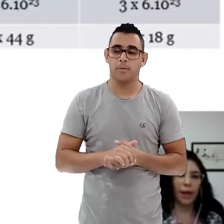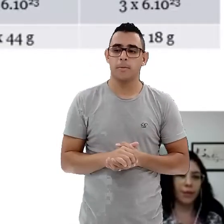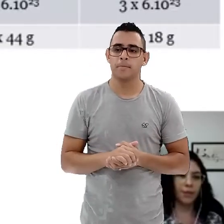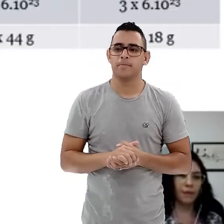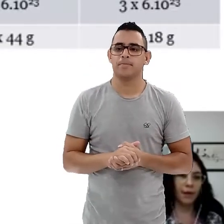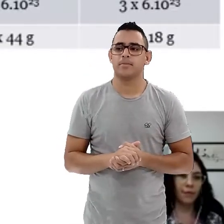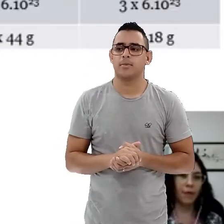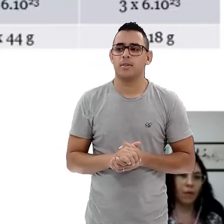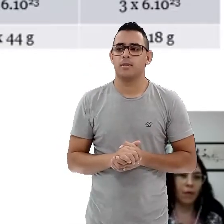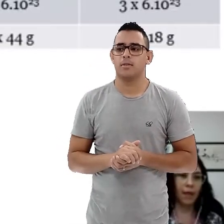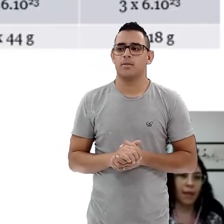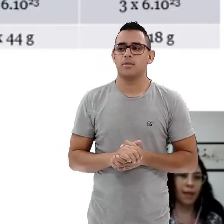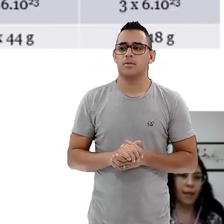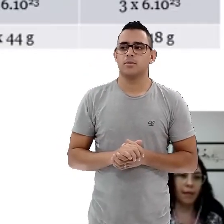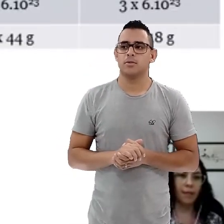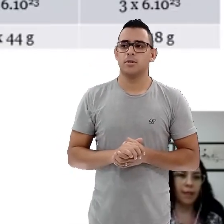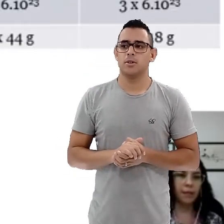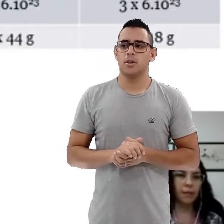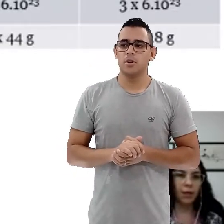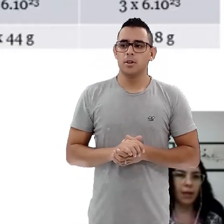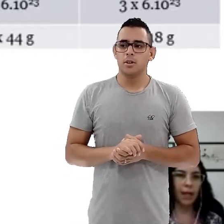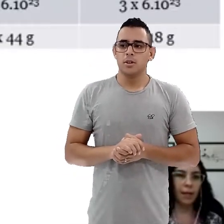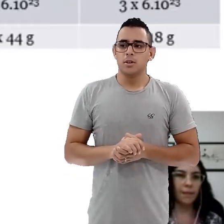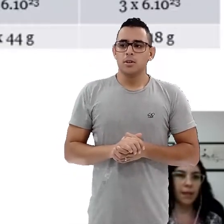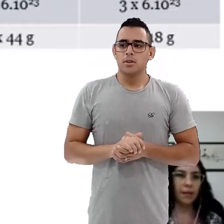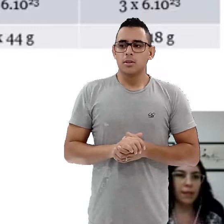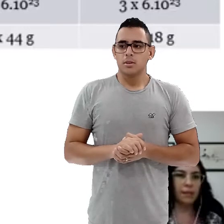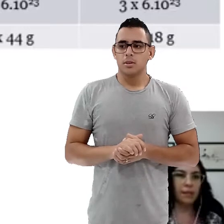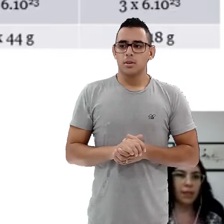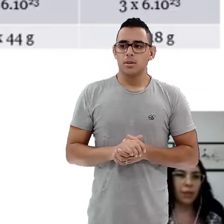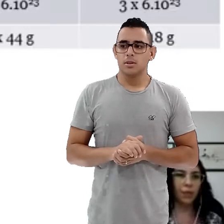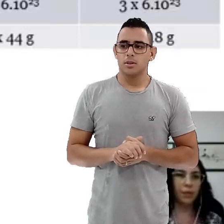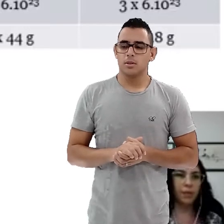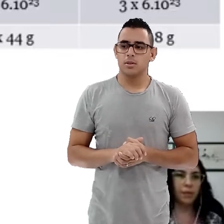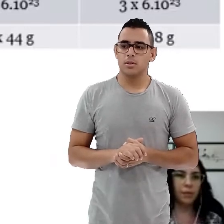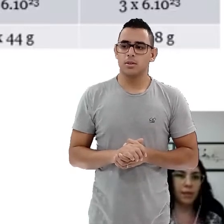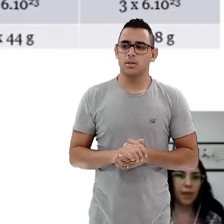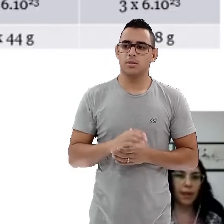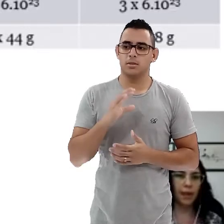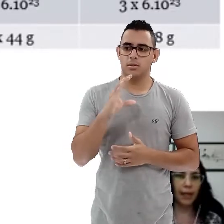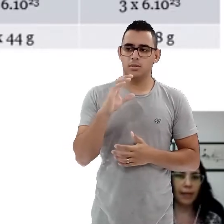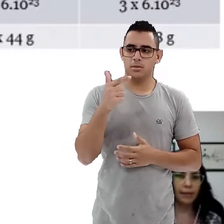Então, vamos calcular aqui a massa molar de